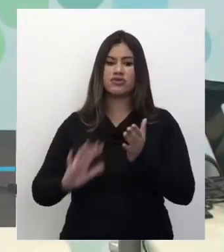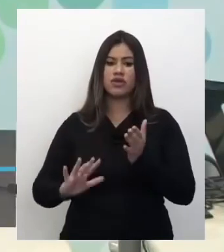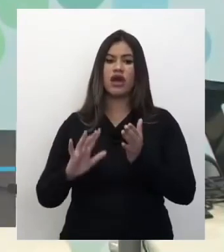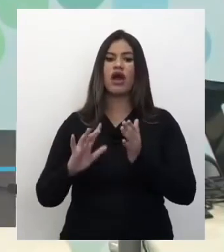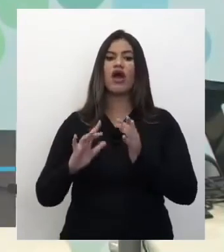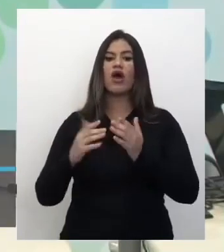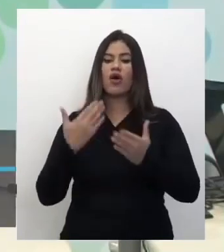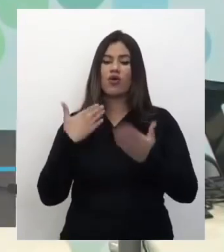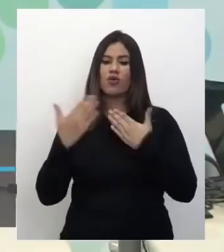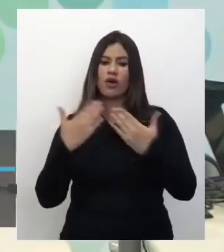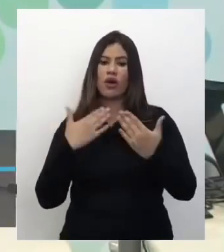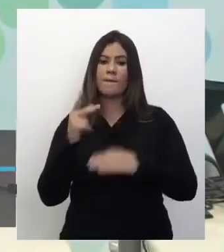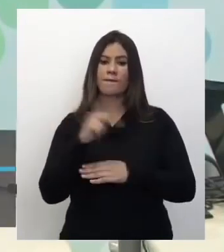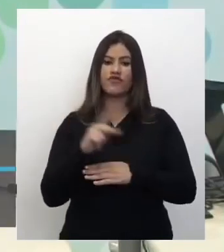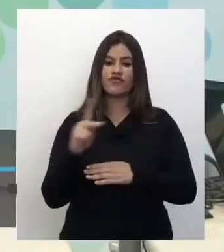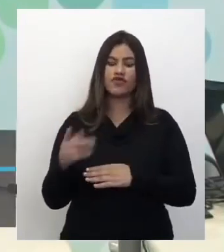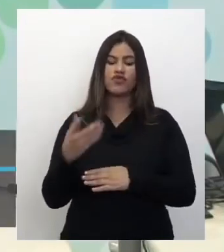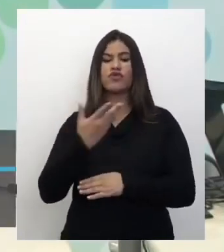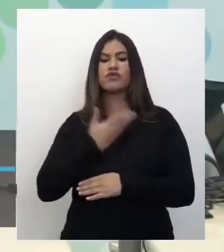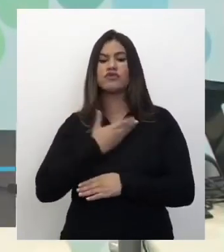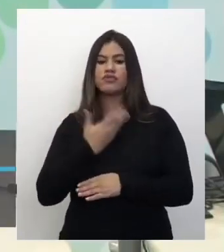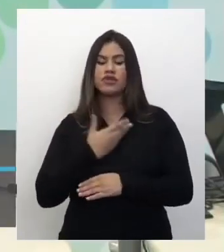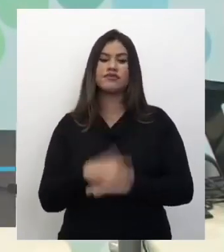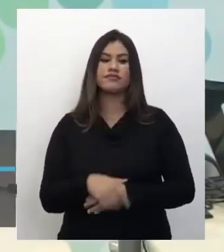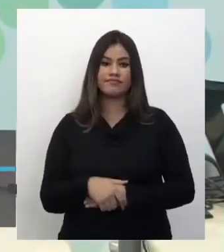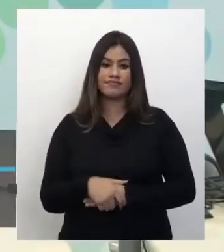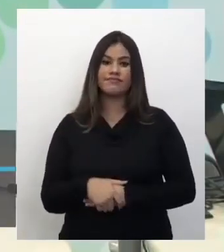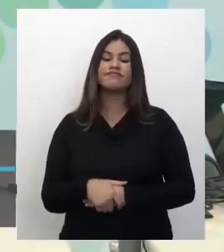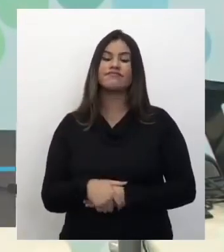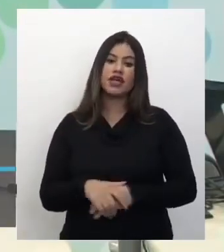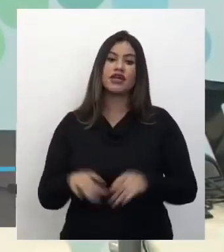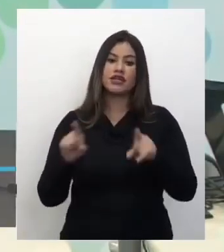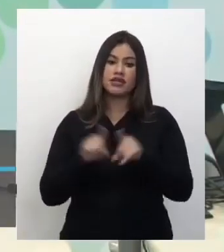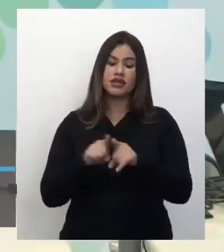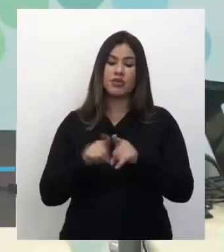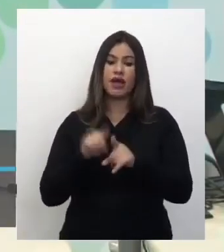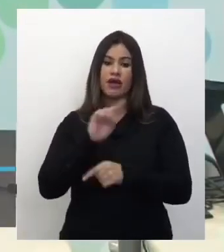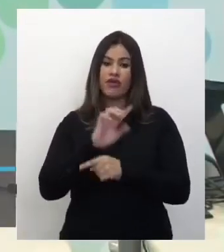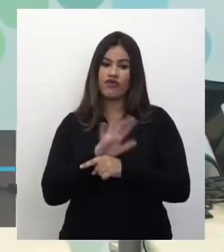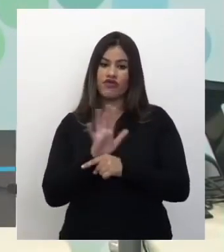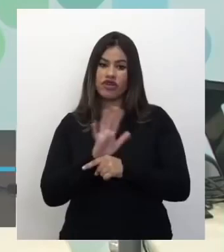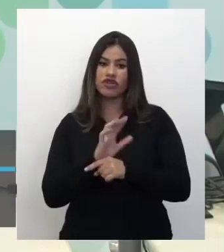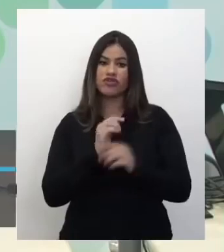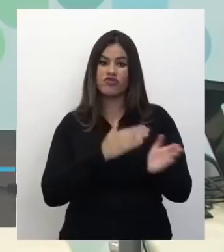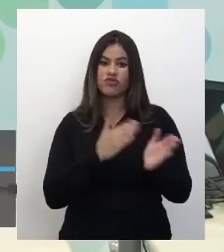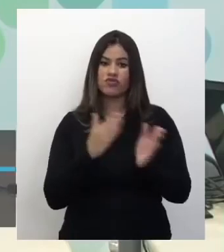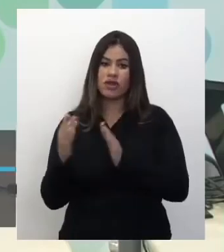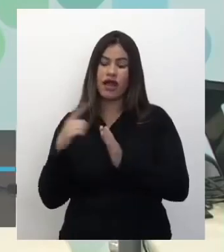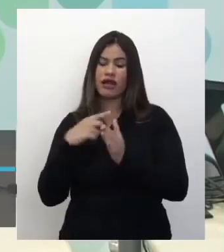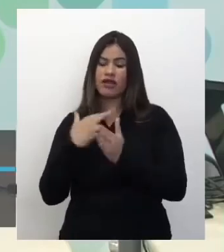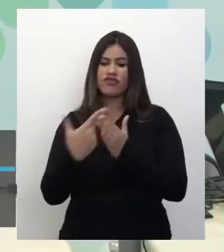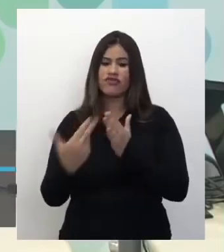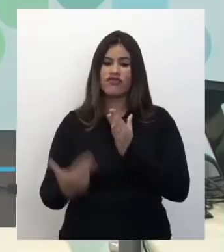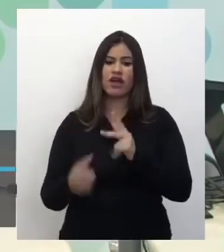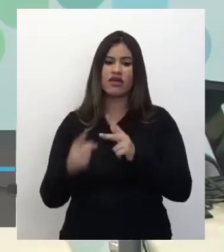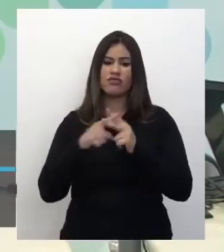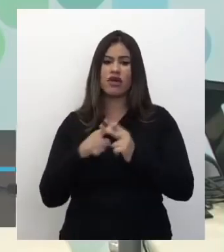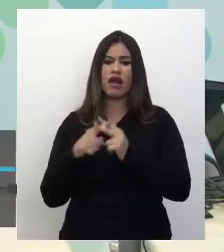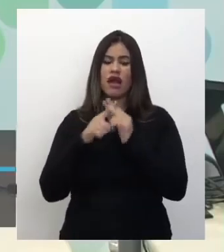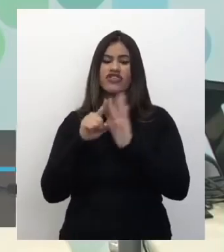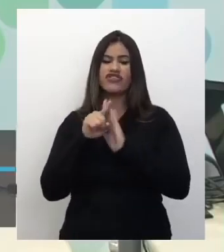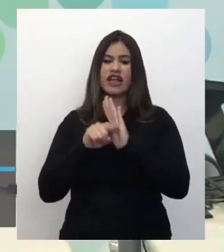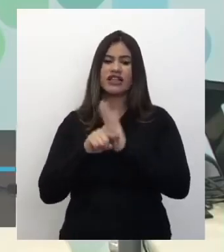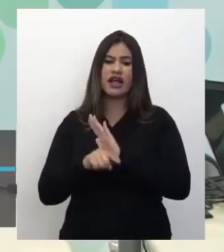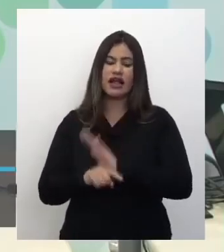colegas de vocês. Lembrando que nesse vídeo ele aparece diferentes instrumentos de análise ambiental, né? Discutido